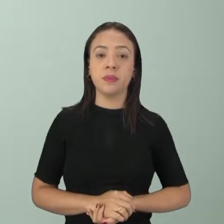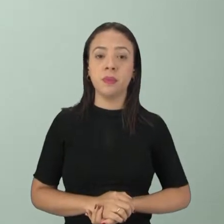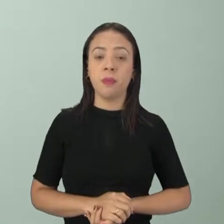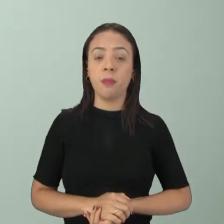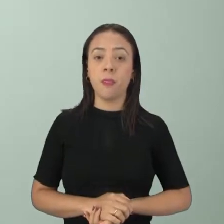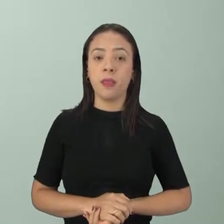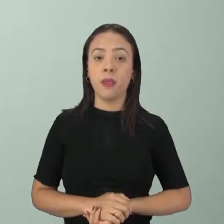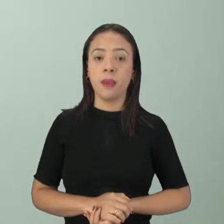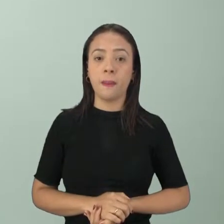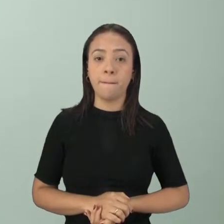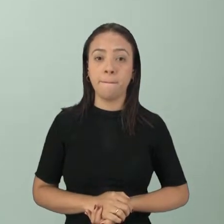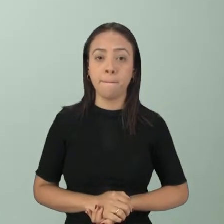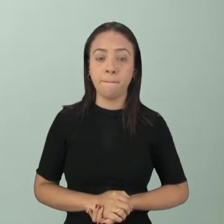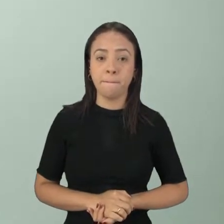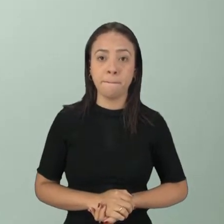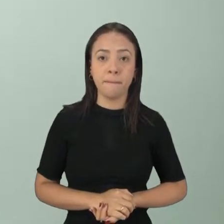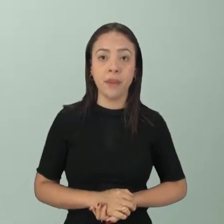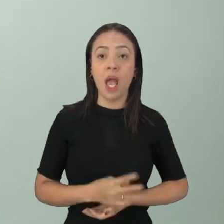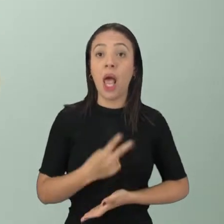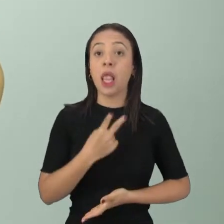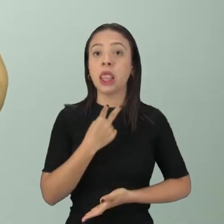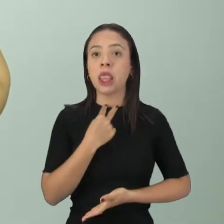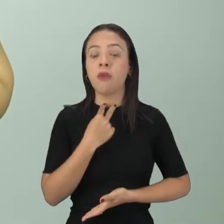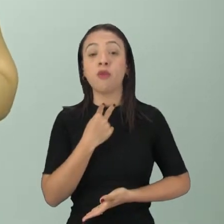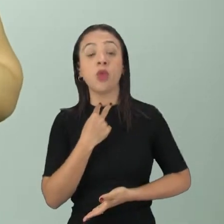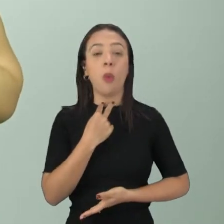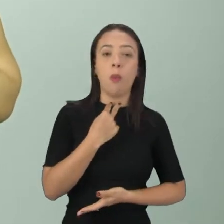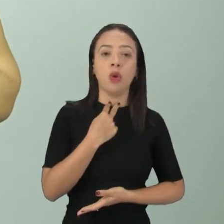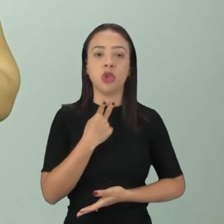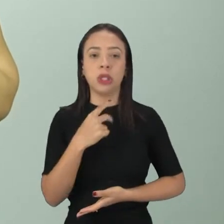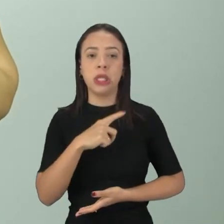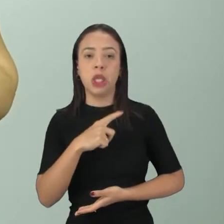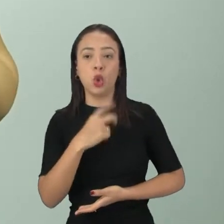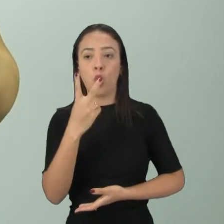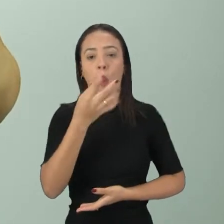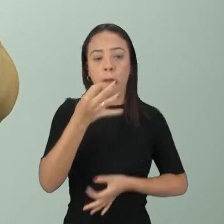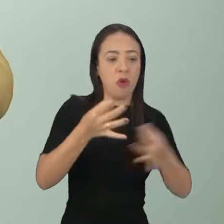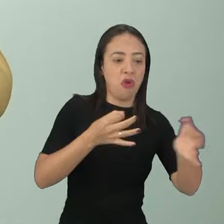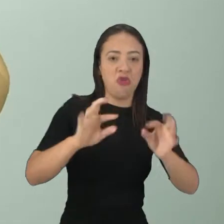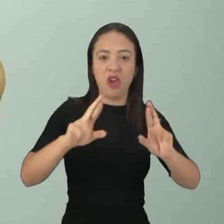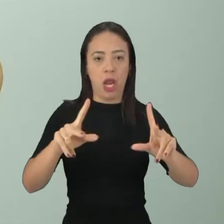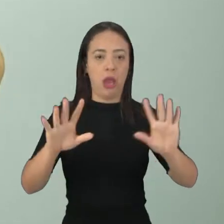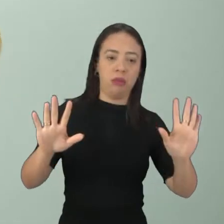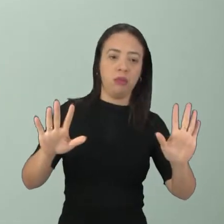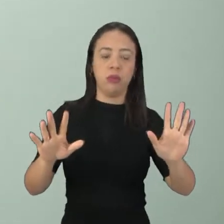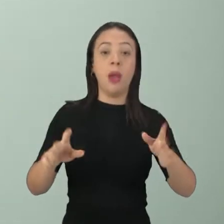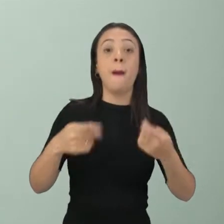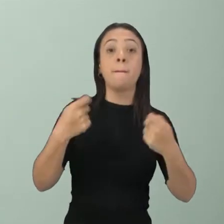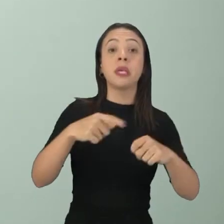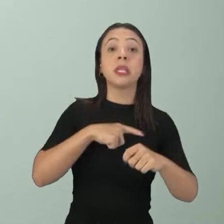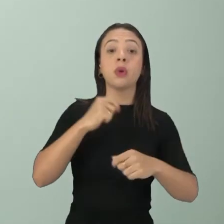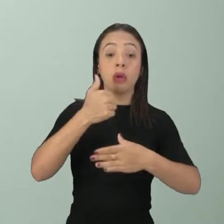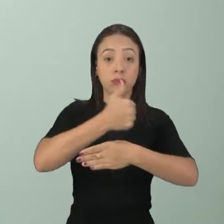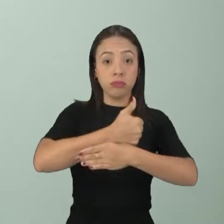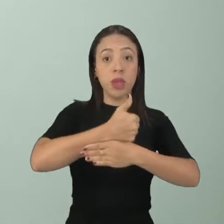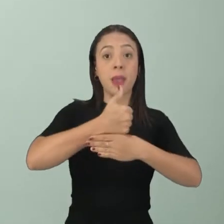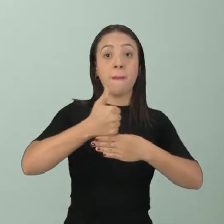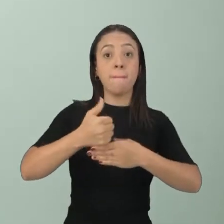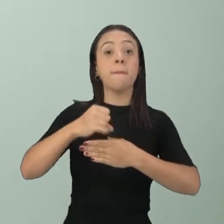levar o seu entendimento a possíveis contradições, manter-se sempre imparcial diante das